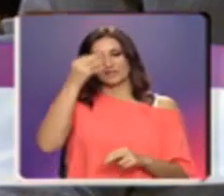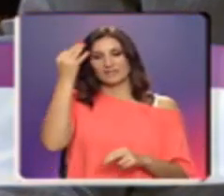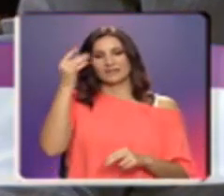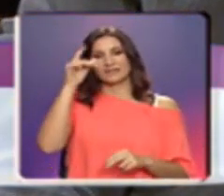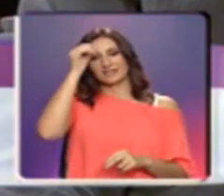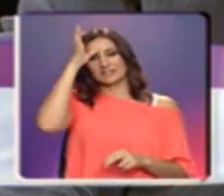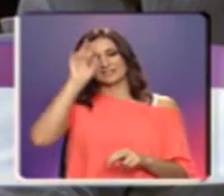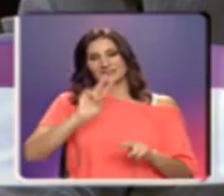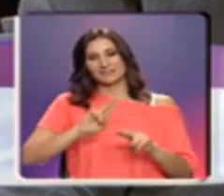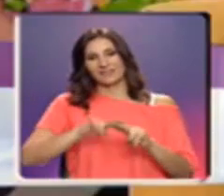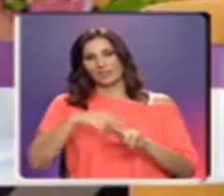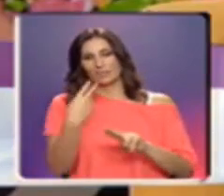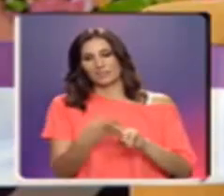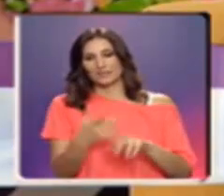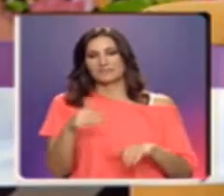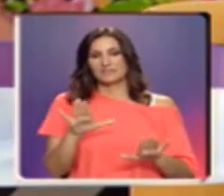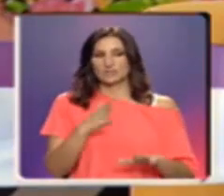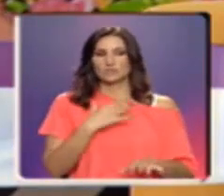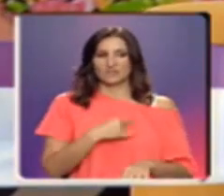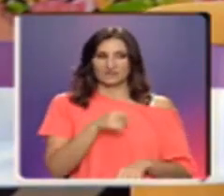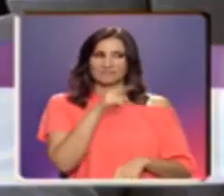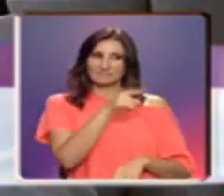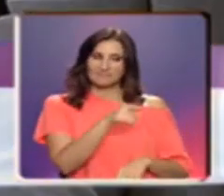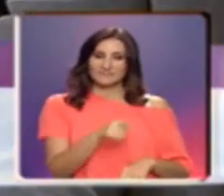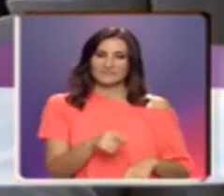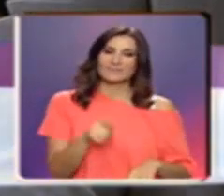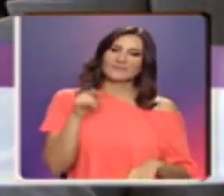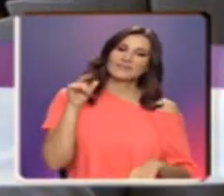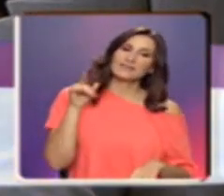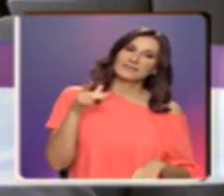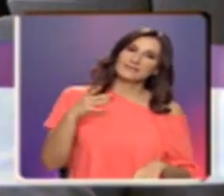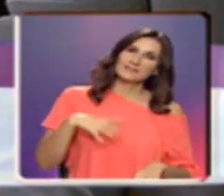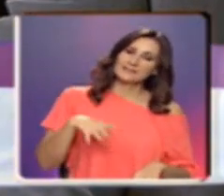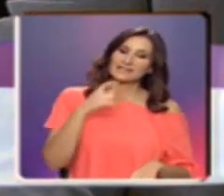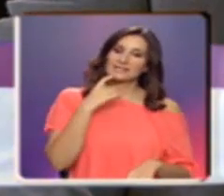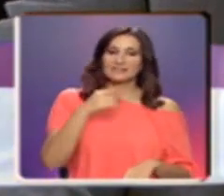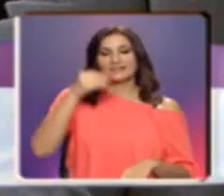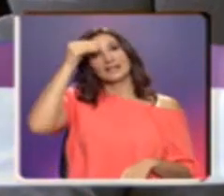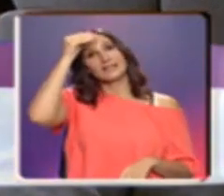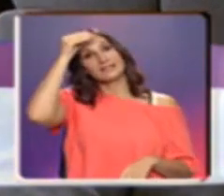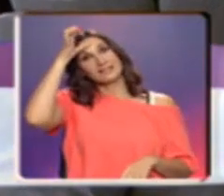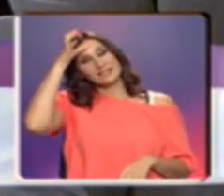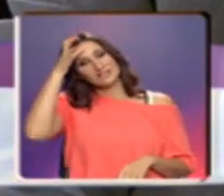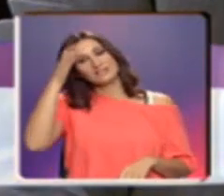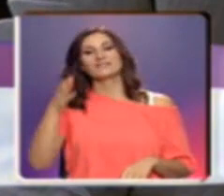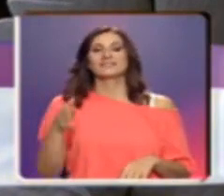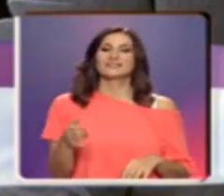inteligente. Mas era sinal que já gostava de si. Era sinal que era inteligente,